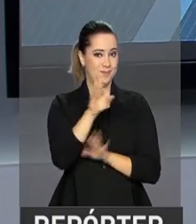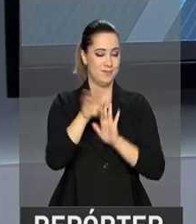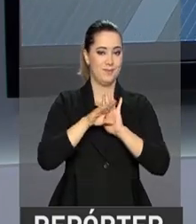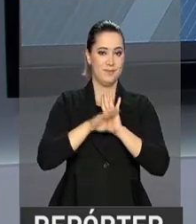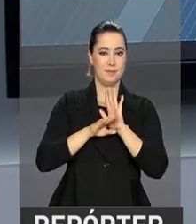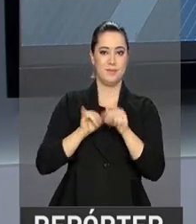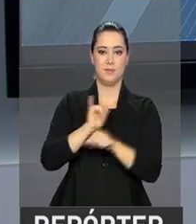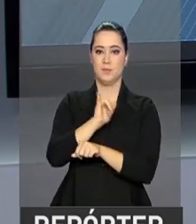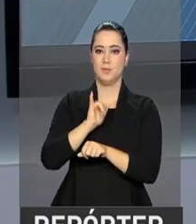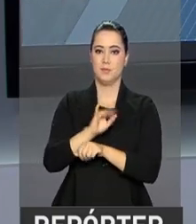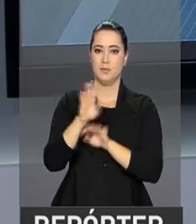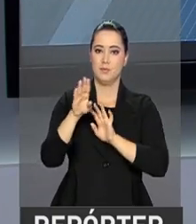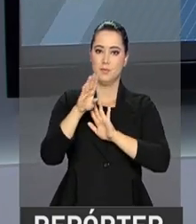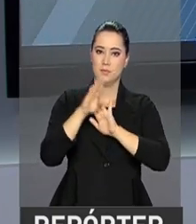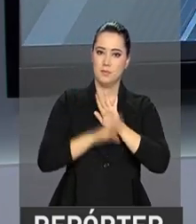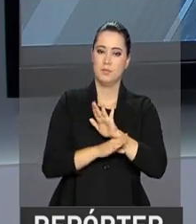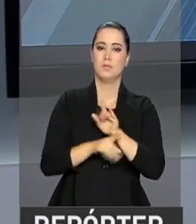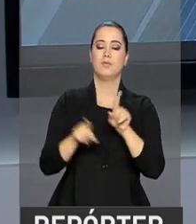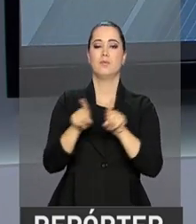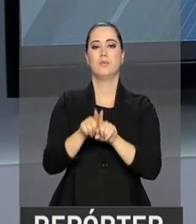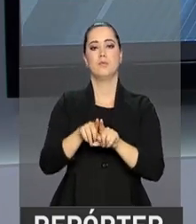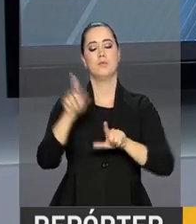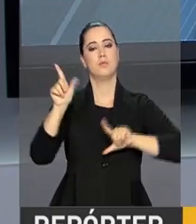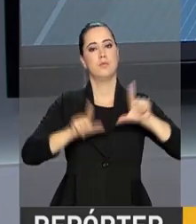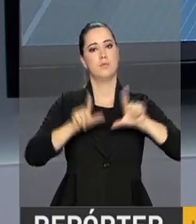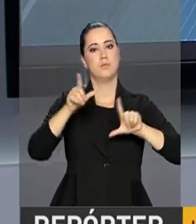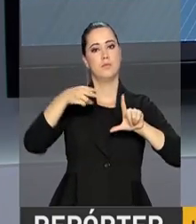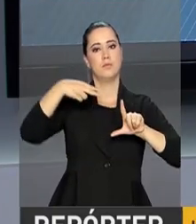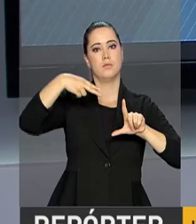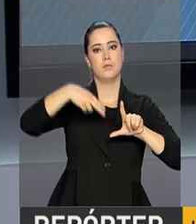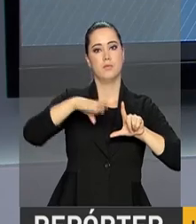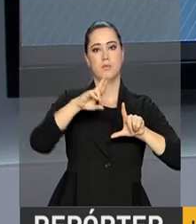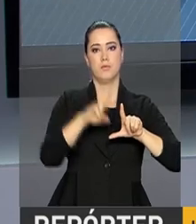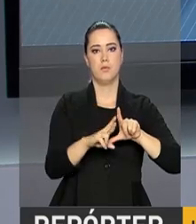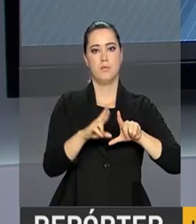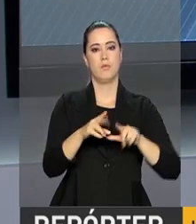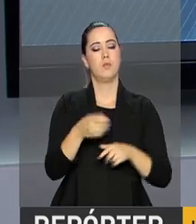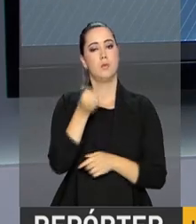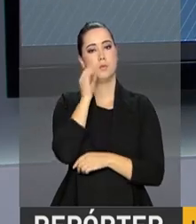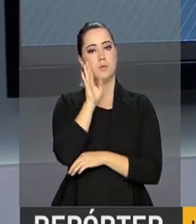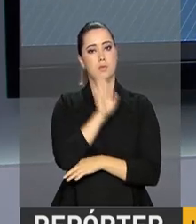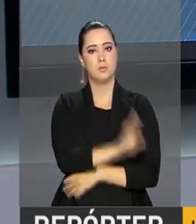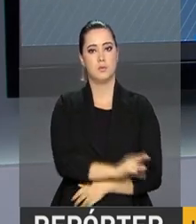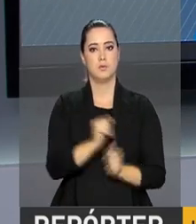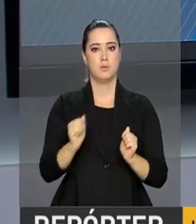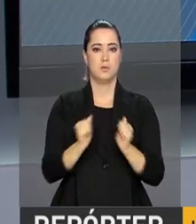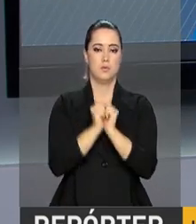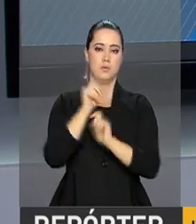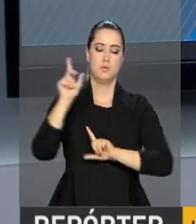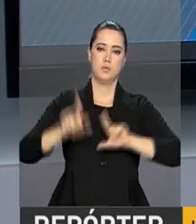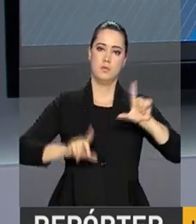as reportagens no YouTube e toda a nossa programação também está na página da NBR. Uma boa tarde para